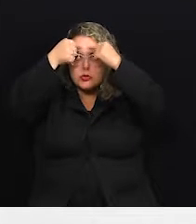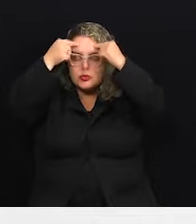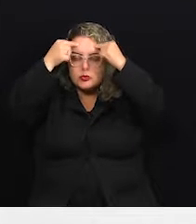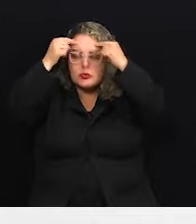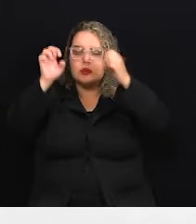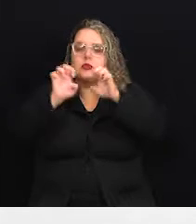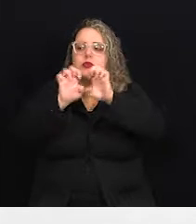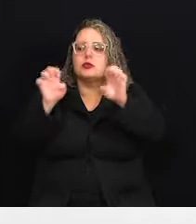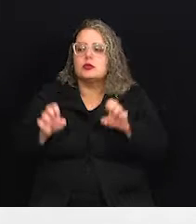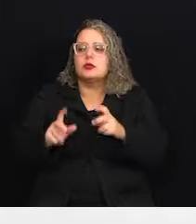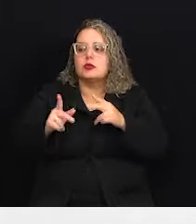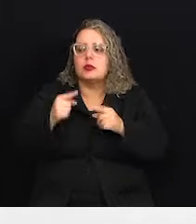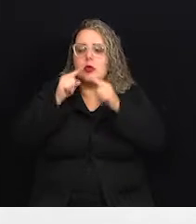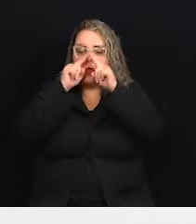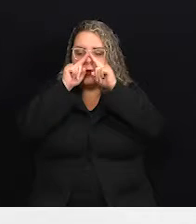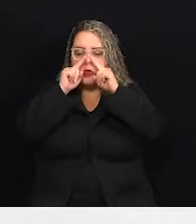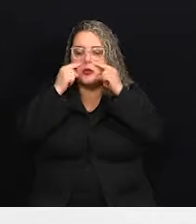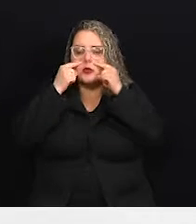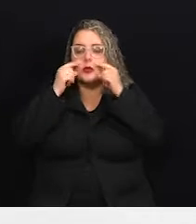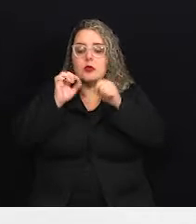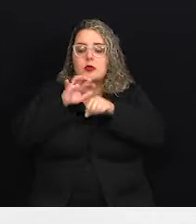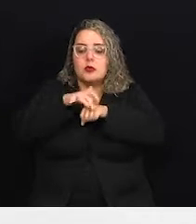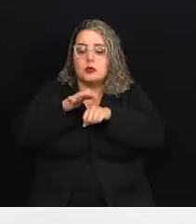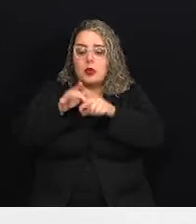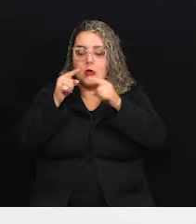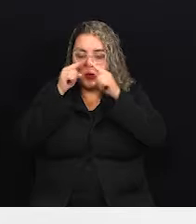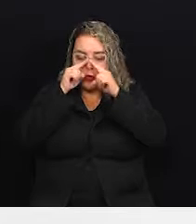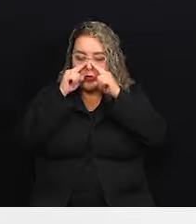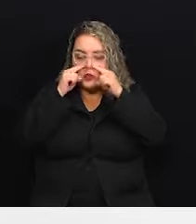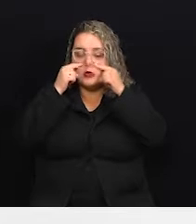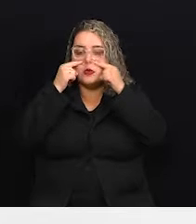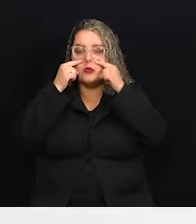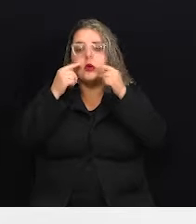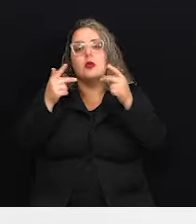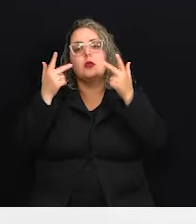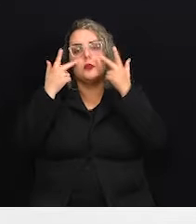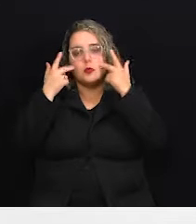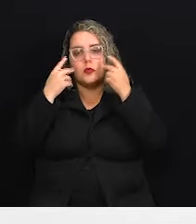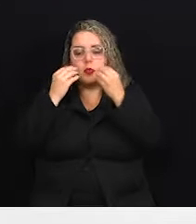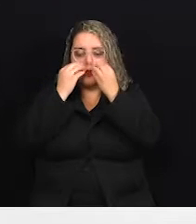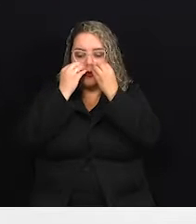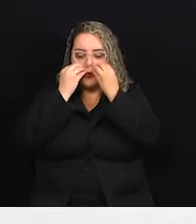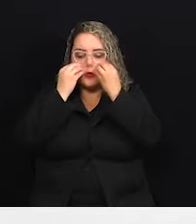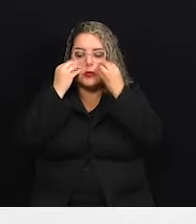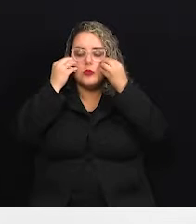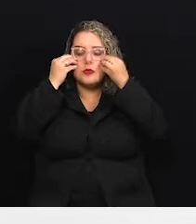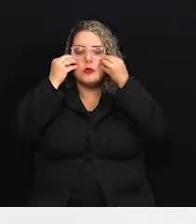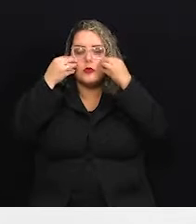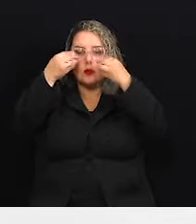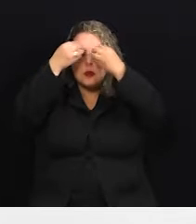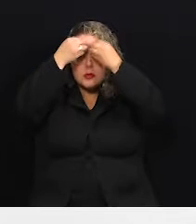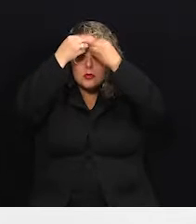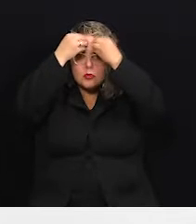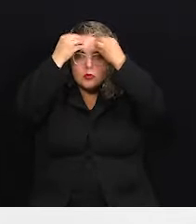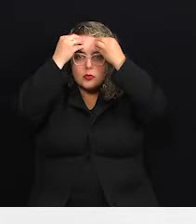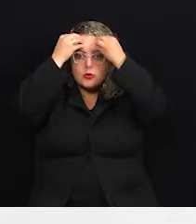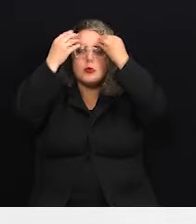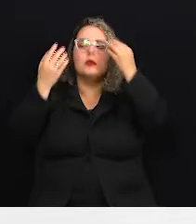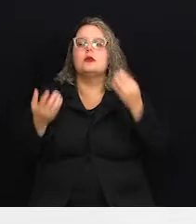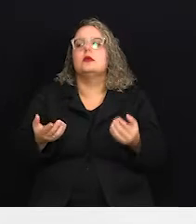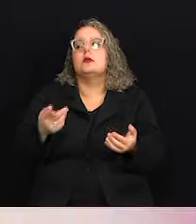tem a mesma estrutura do nariz. Então, se eu tenho inflamação no nariz, muito provavelmente tem inflamação nos seios da face. Então, na